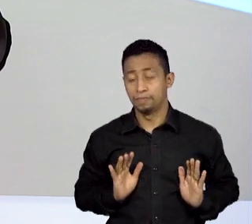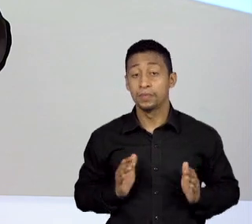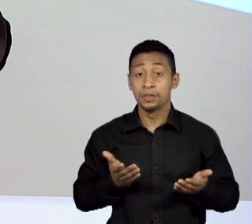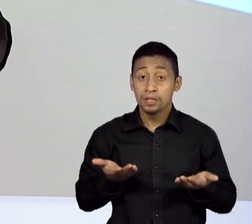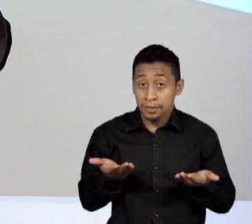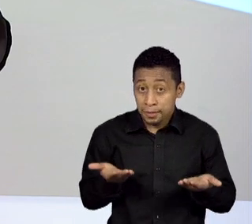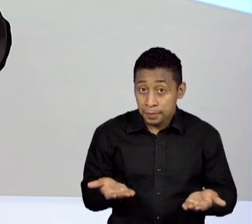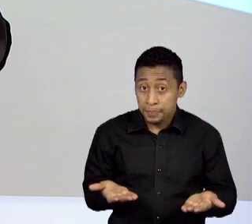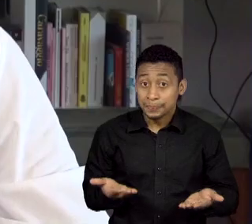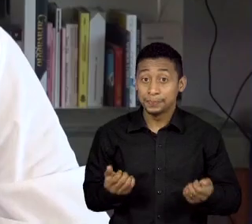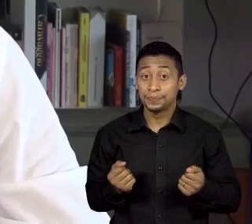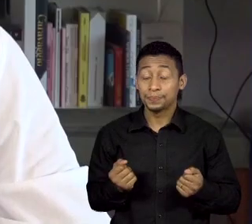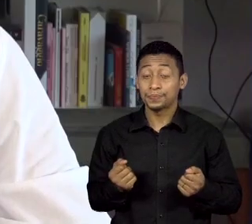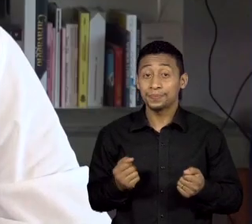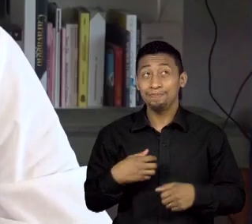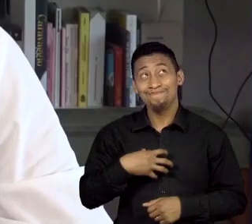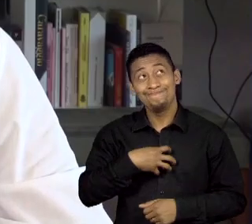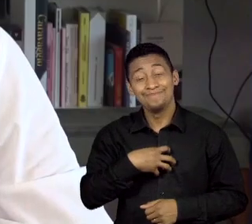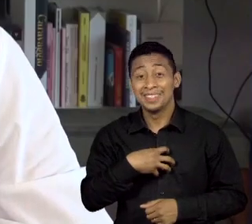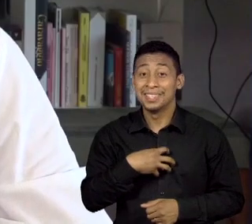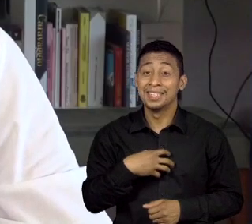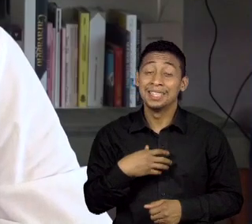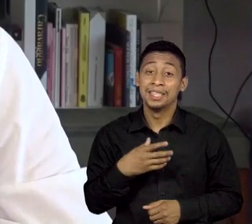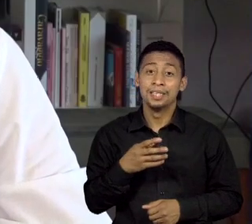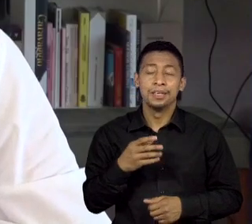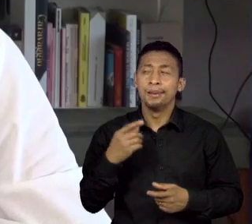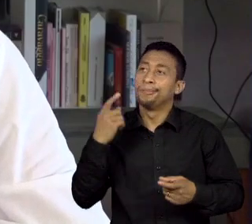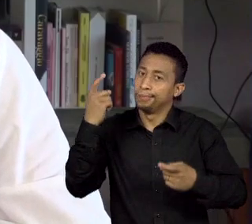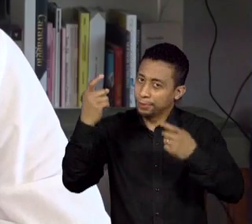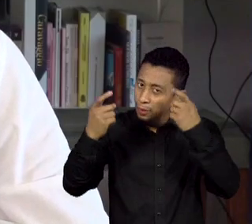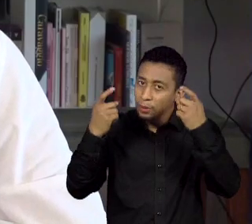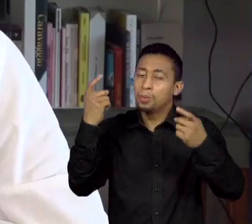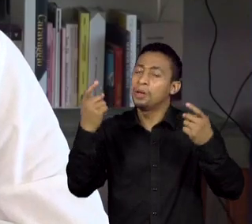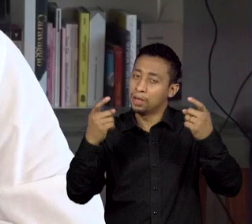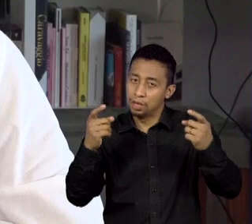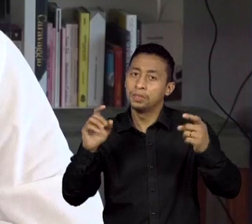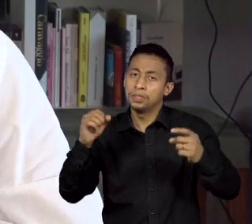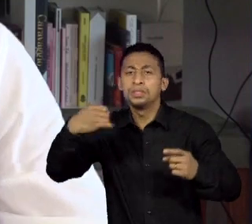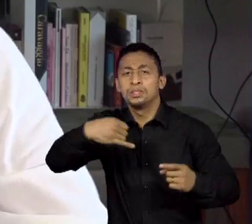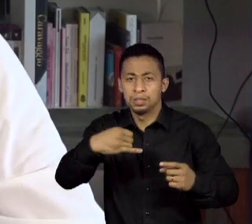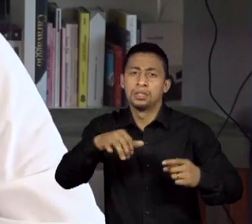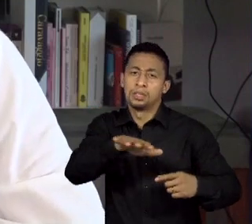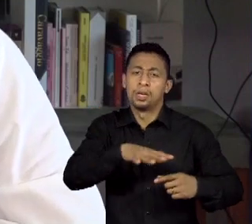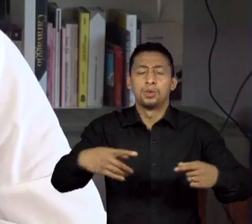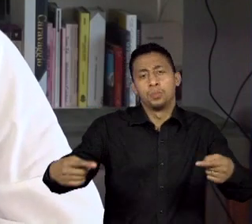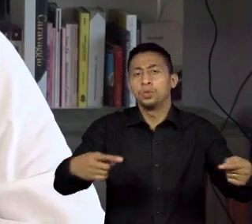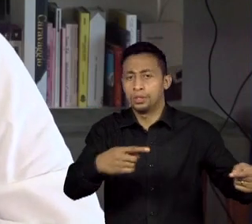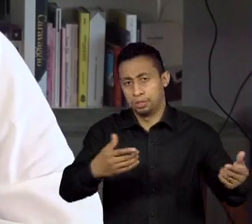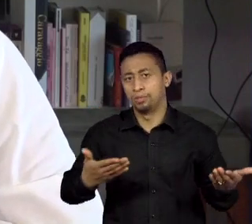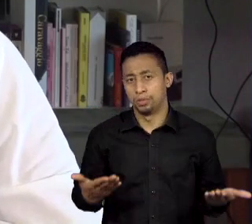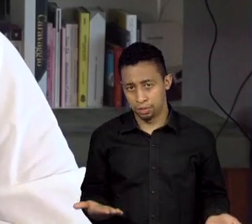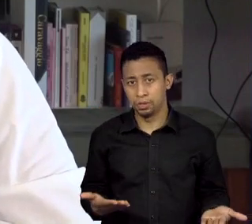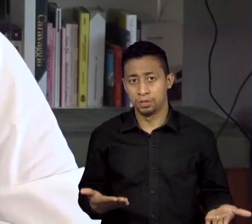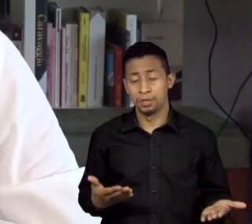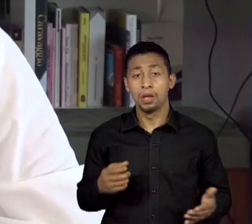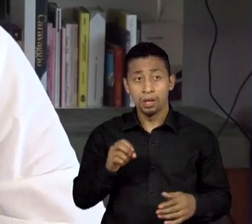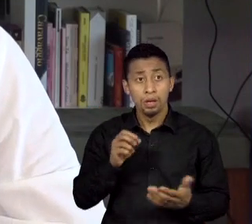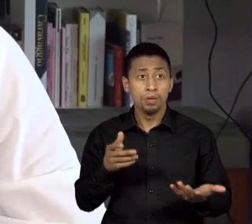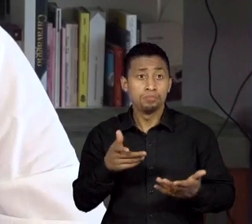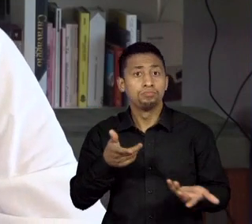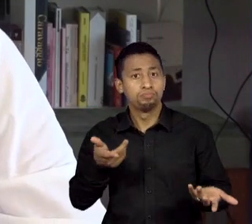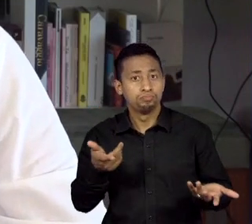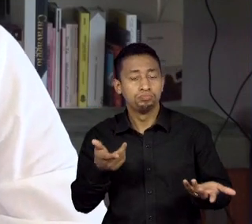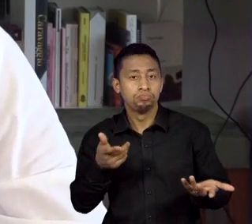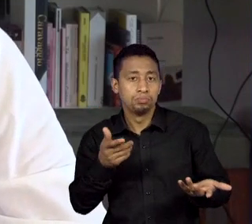Agora, eu sempre tive preocupação, sim, política. Primeiro, eu gosto de política. Desde cedo eu via